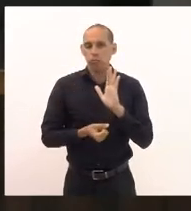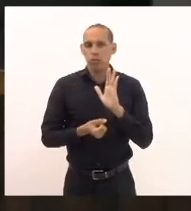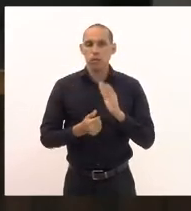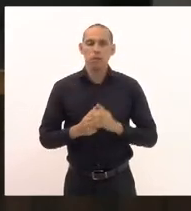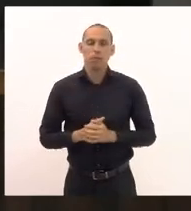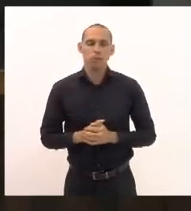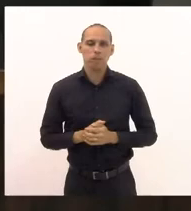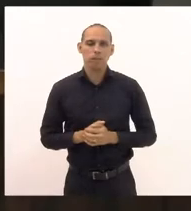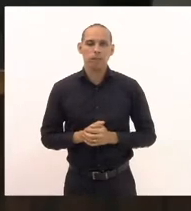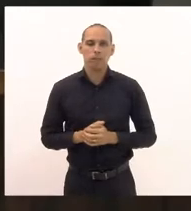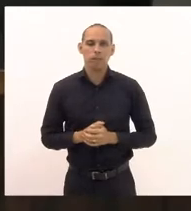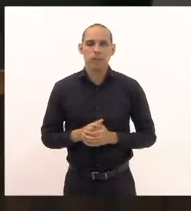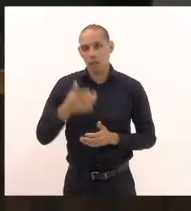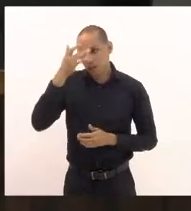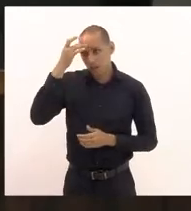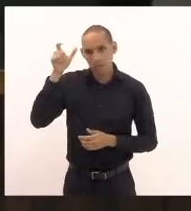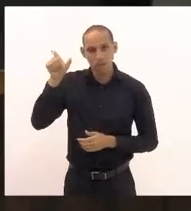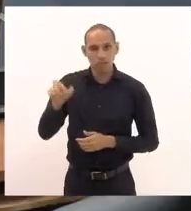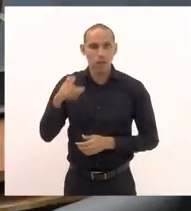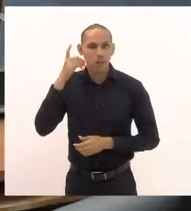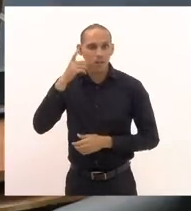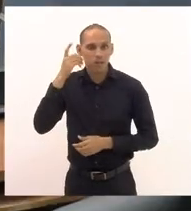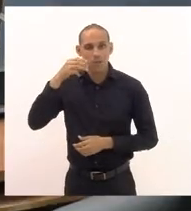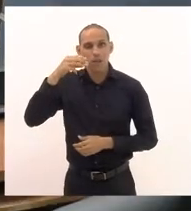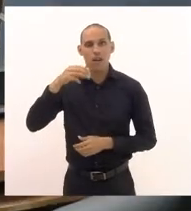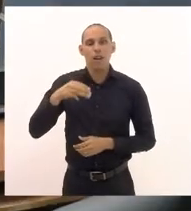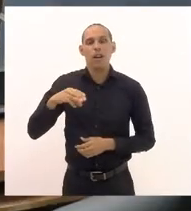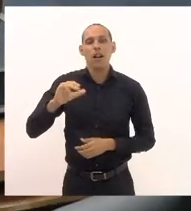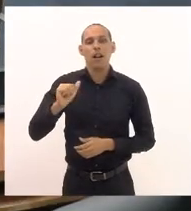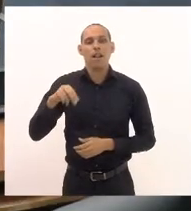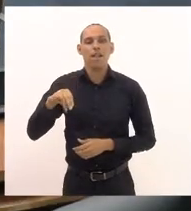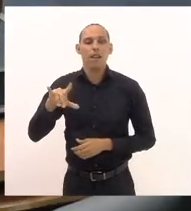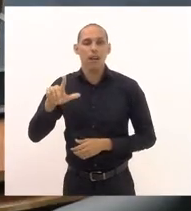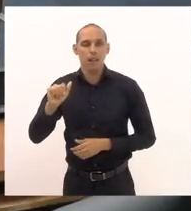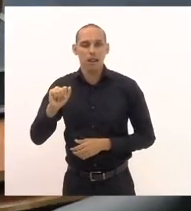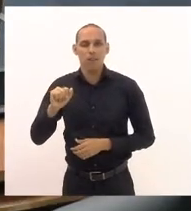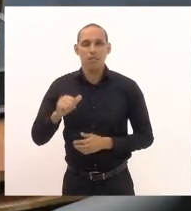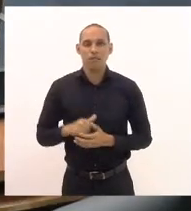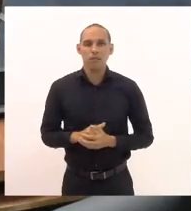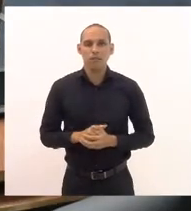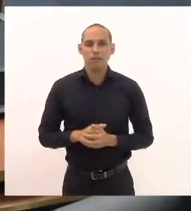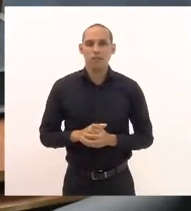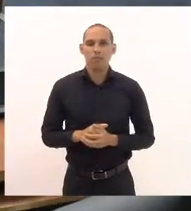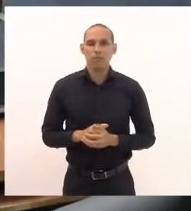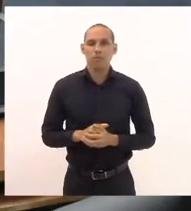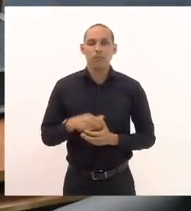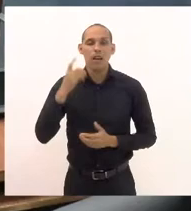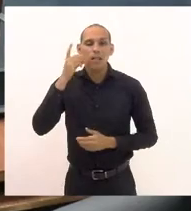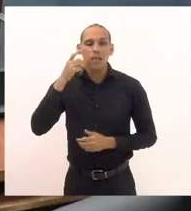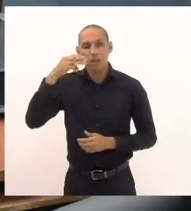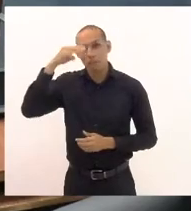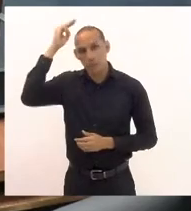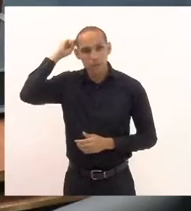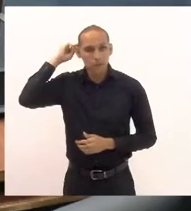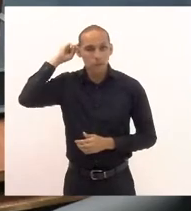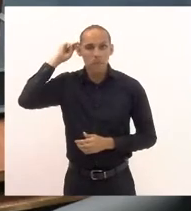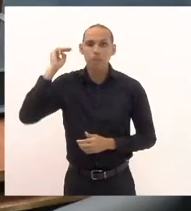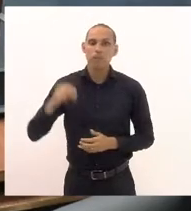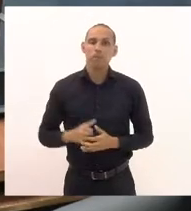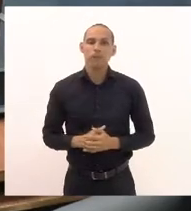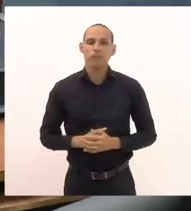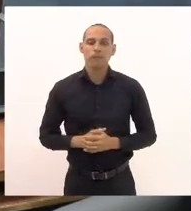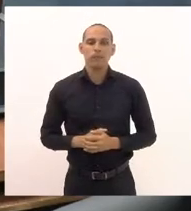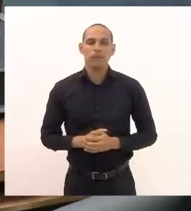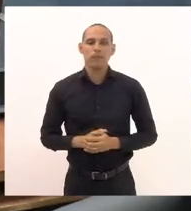Comissão de Orçamento, deputado Márcio Canella. Deputado Márcio Canella. Deputado Márcio Pacheco.